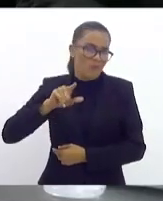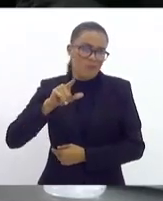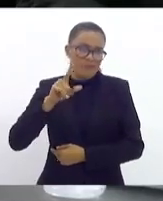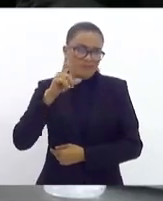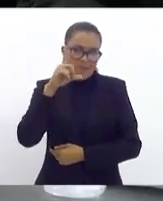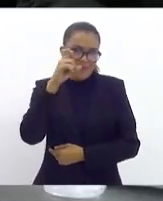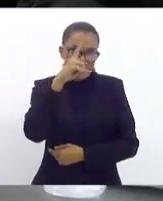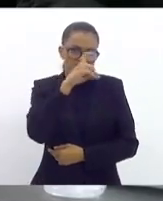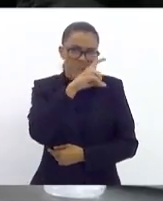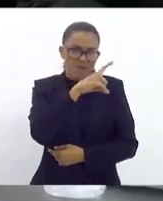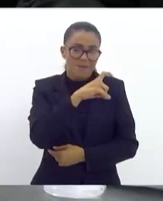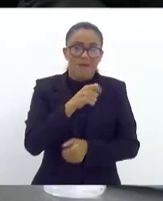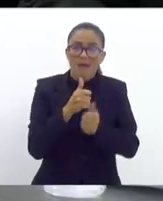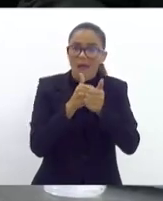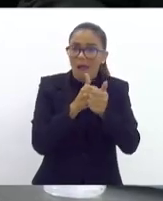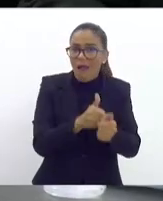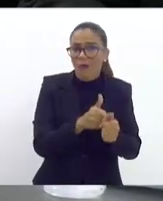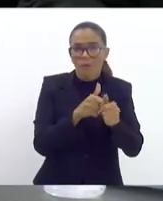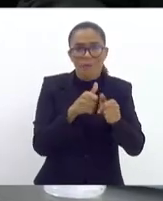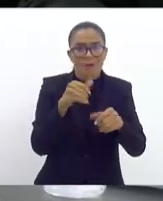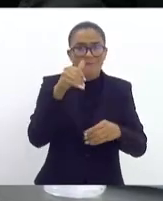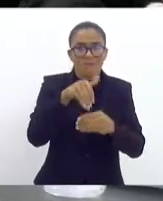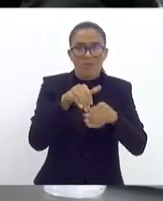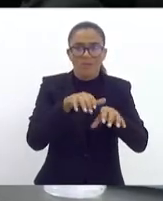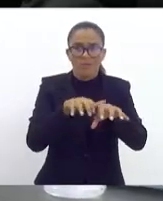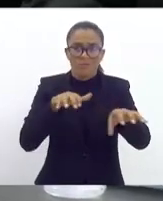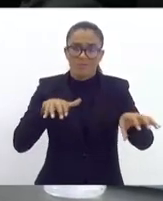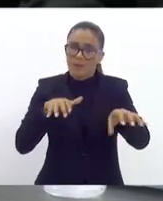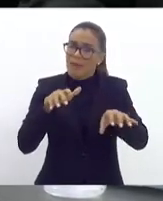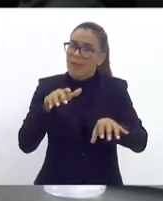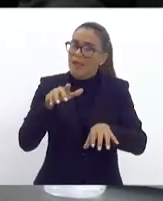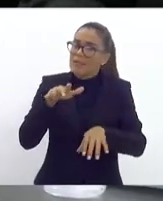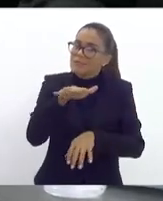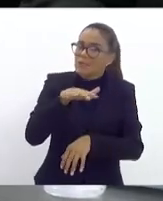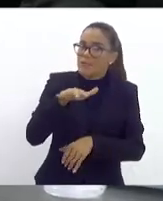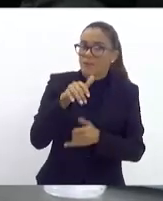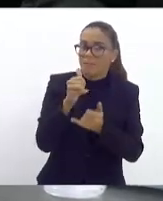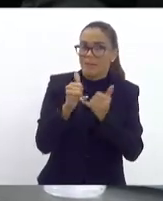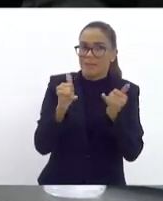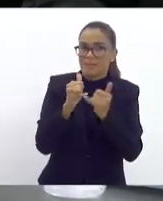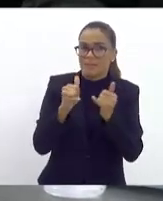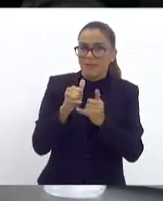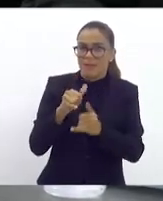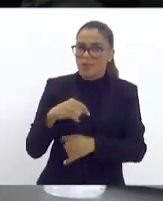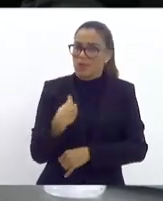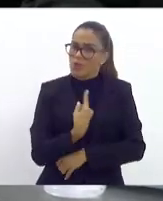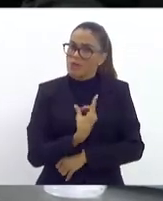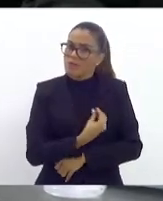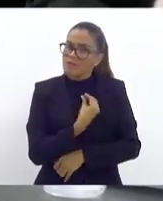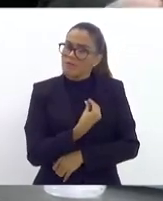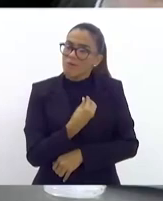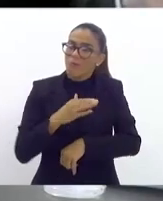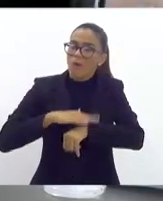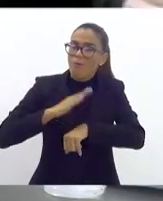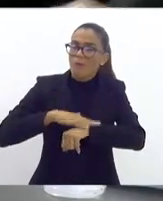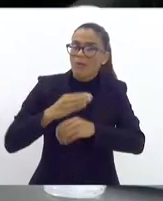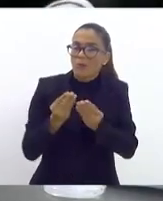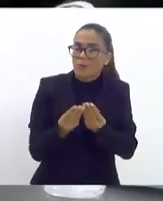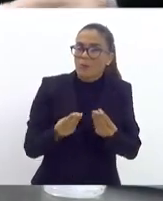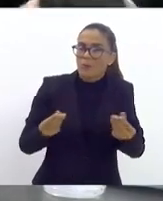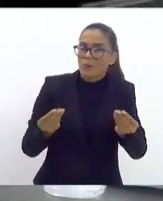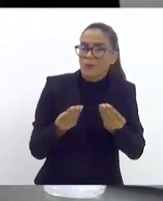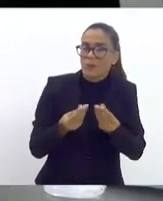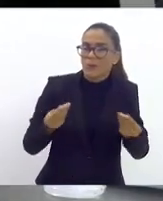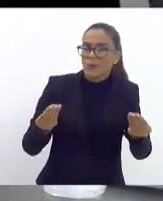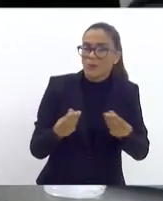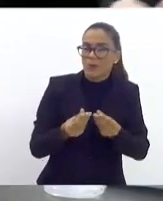de acompanhar divergência em casos parecidos como esse a gente vive um momento muito sensível muito sensível